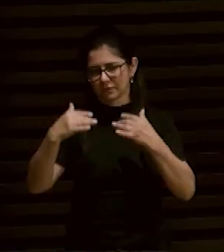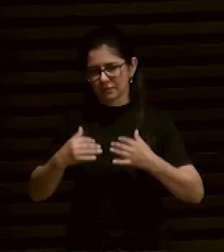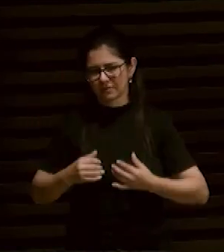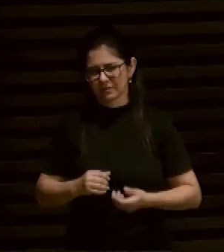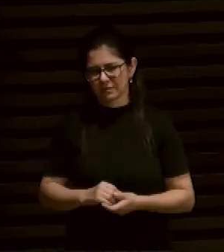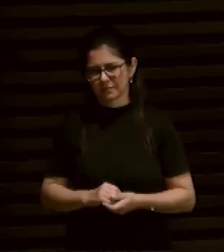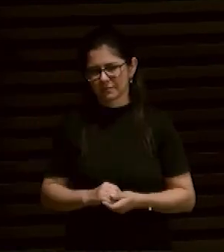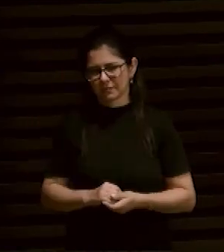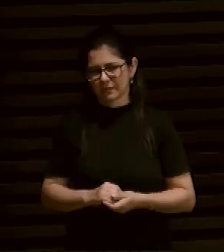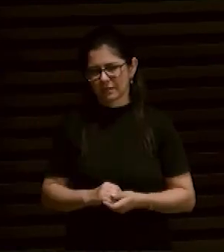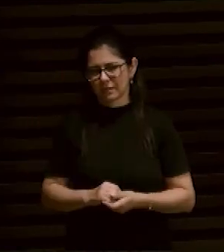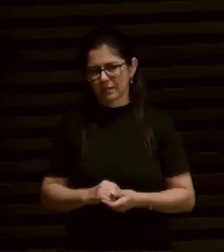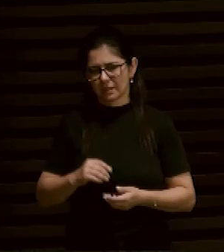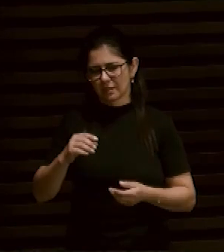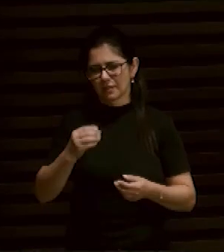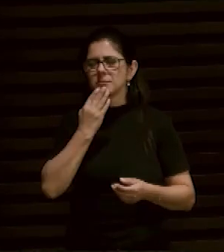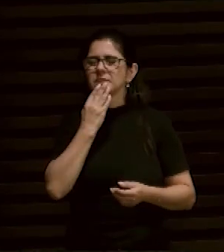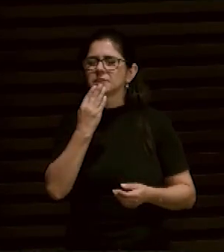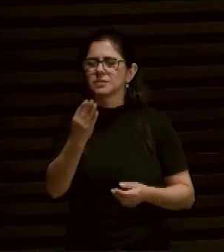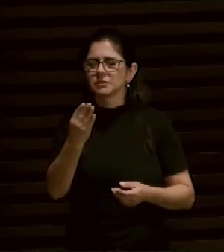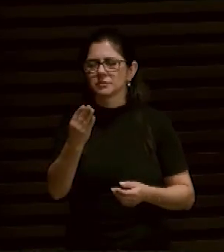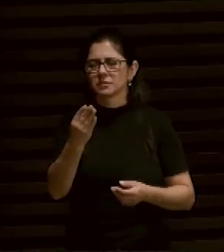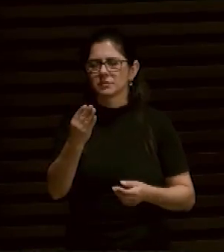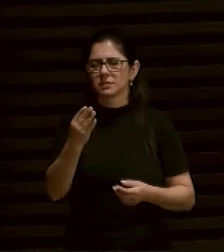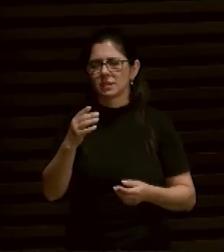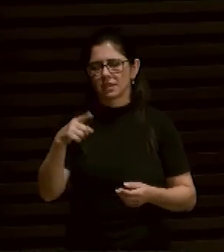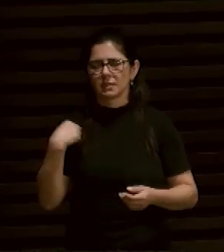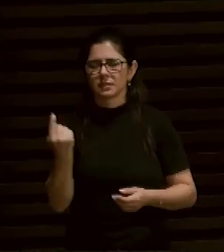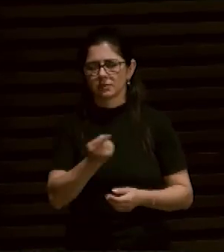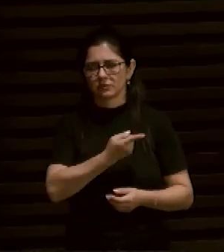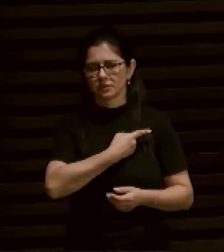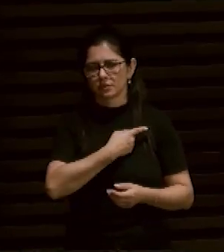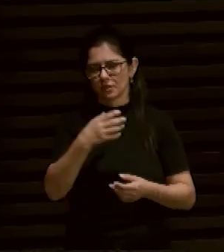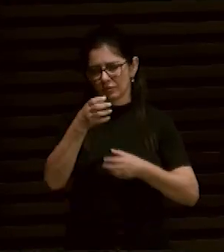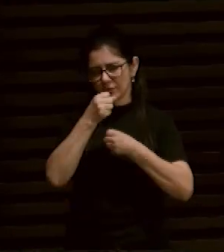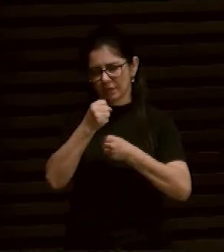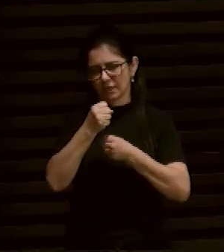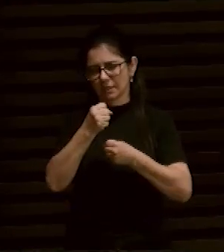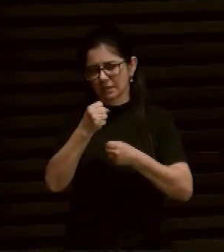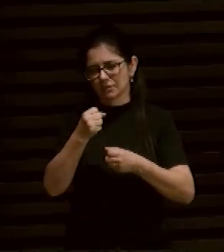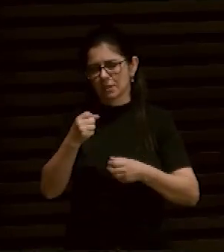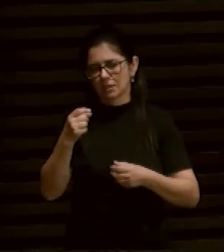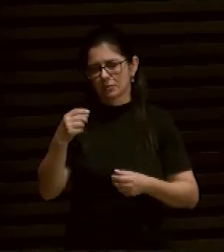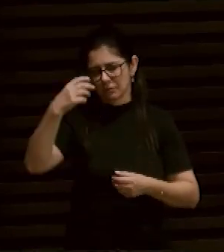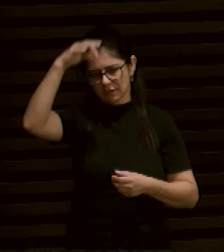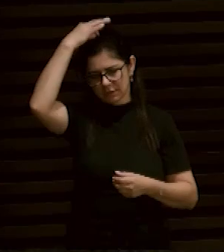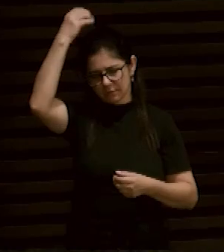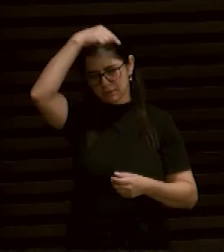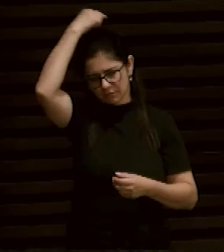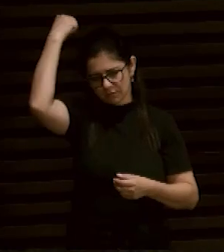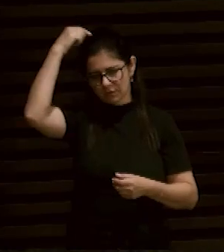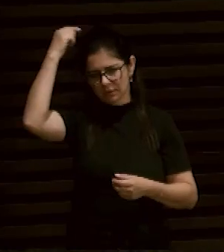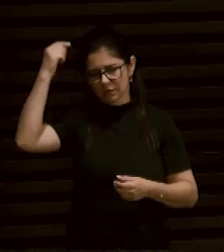nossas vidas. Pedimos também, Pai, que nos fortaleça pelo poder do Teu Espírito Santo, para que a Tua igreja abandone o pecado